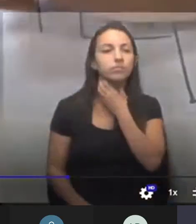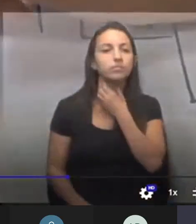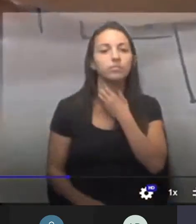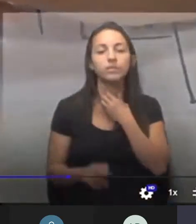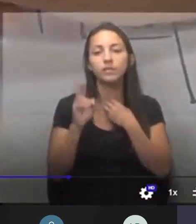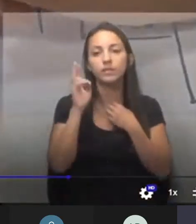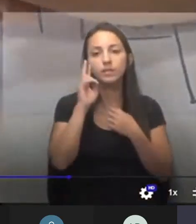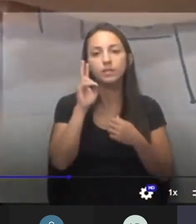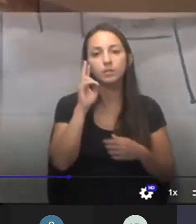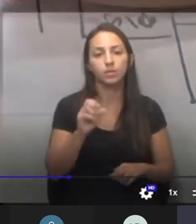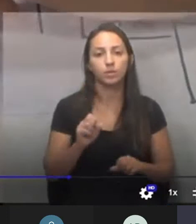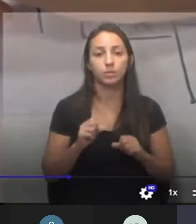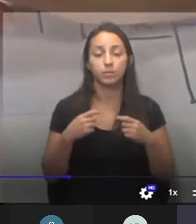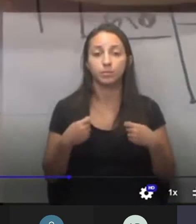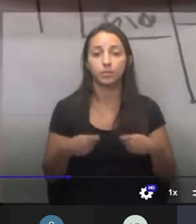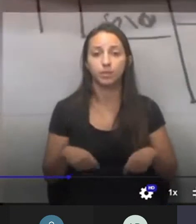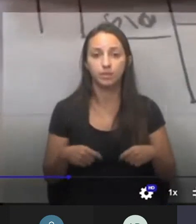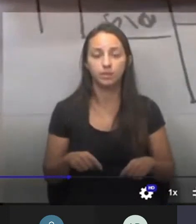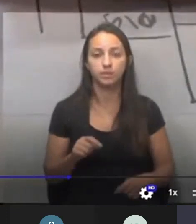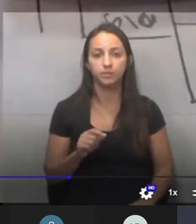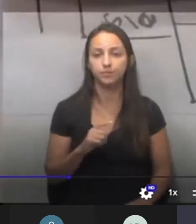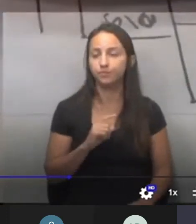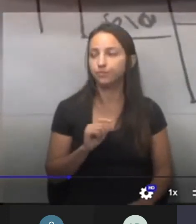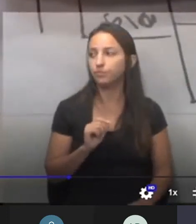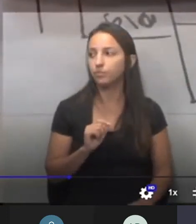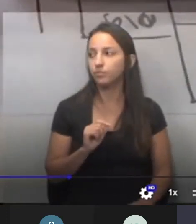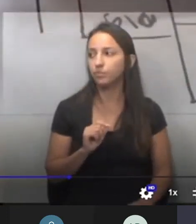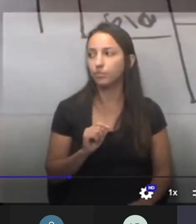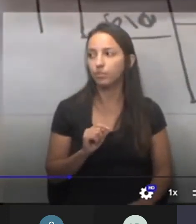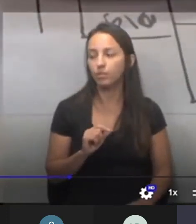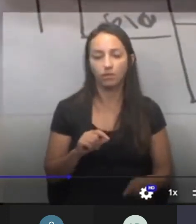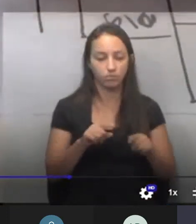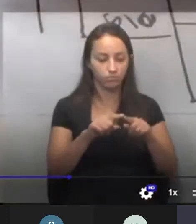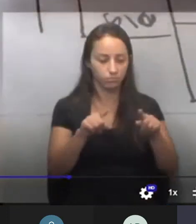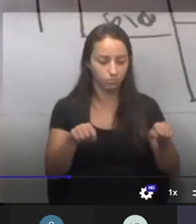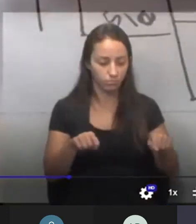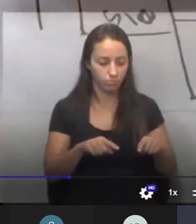Então, lembrando que você precisa ter a ventilação.